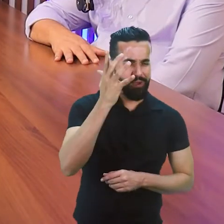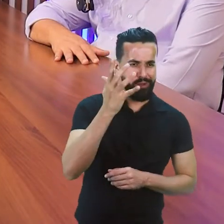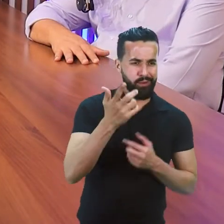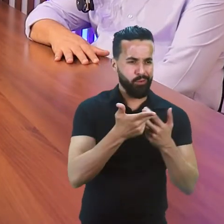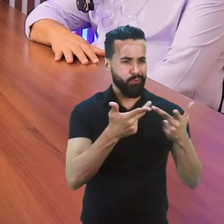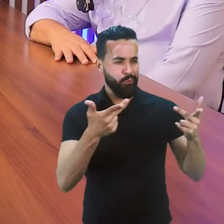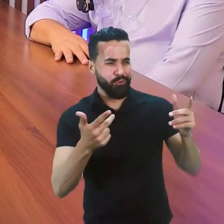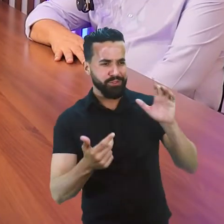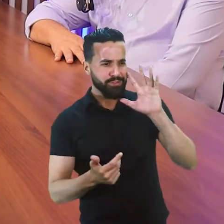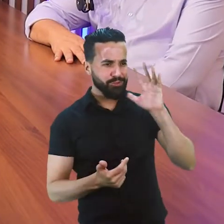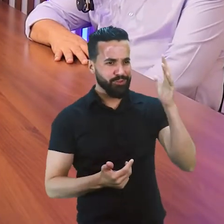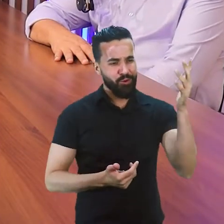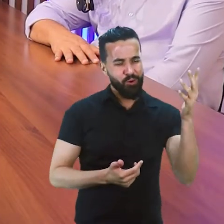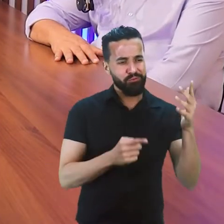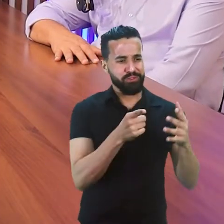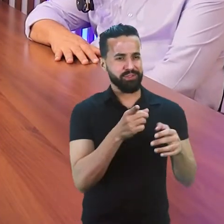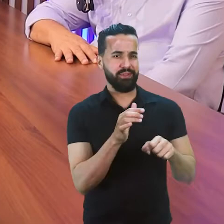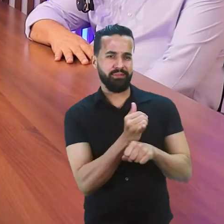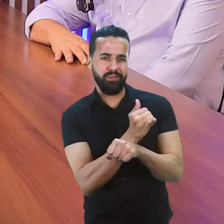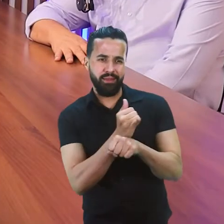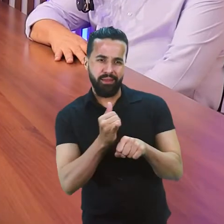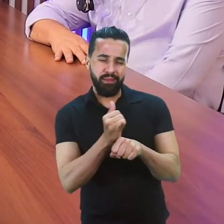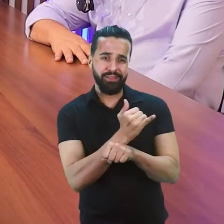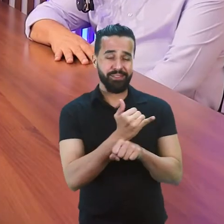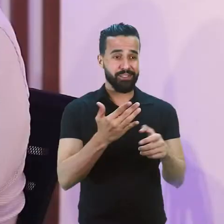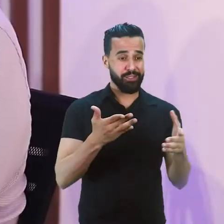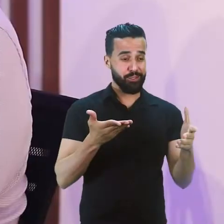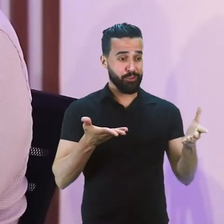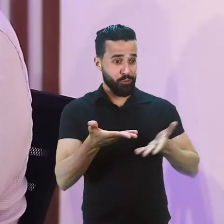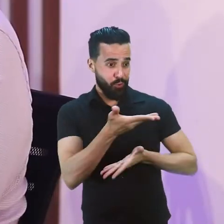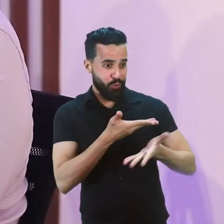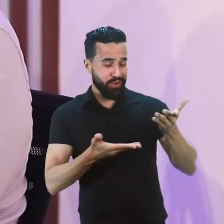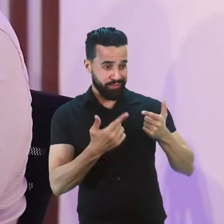outro? A estratégia que você usou, essa troca é